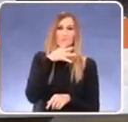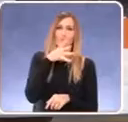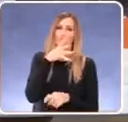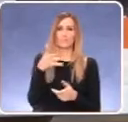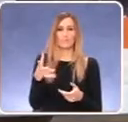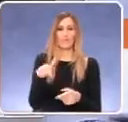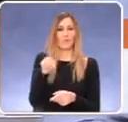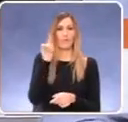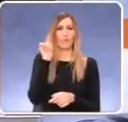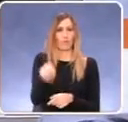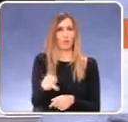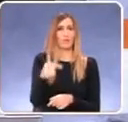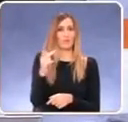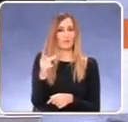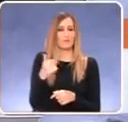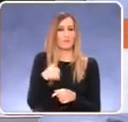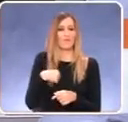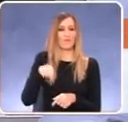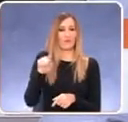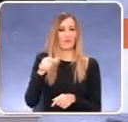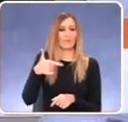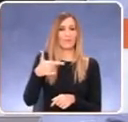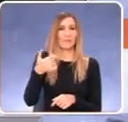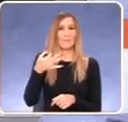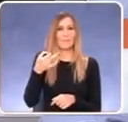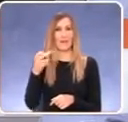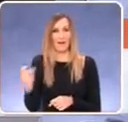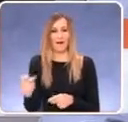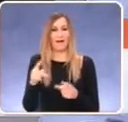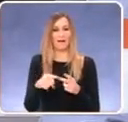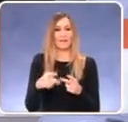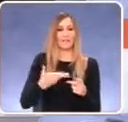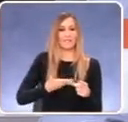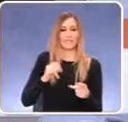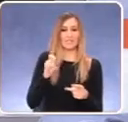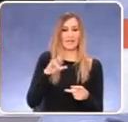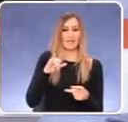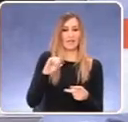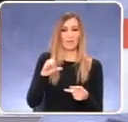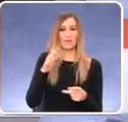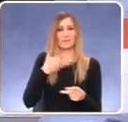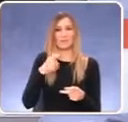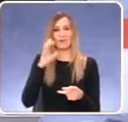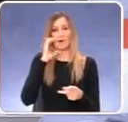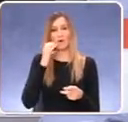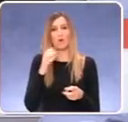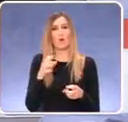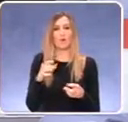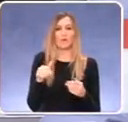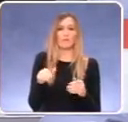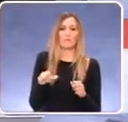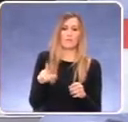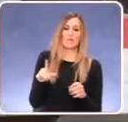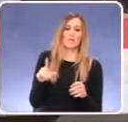Sim, tive na TPA, tivemos sim, no Diário de Angola e outras... Mas ninguém como a Cristina, nem